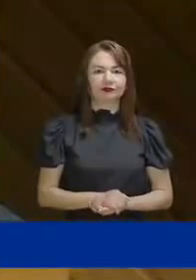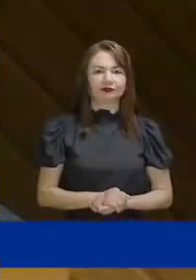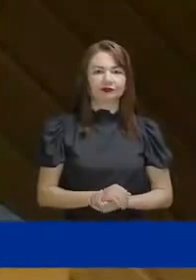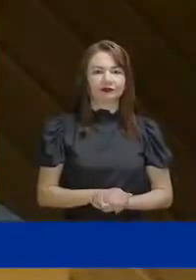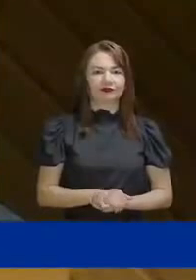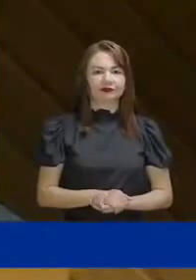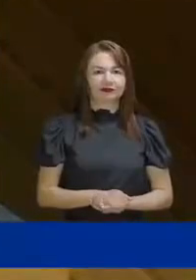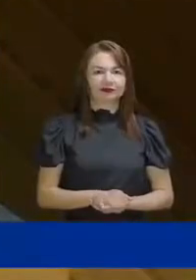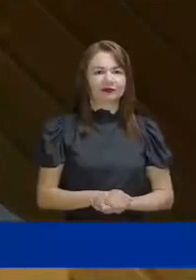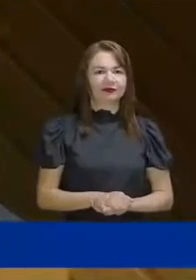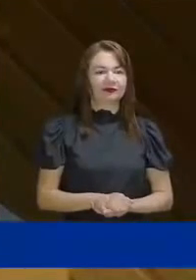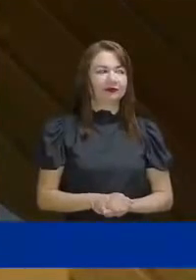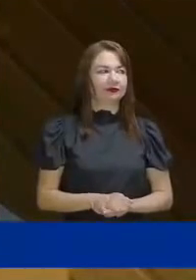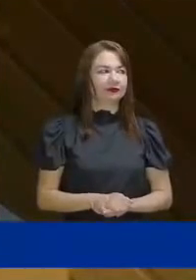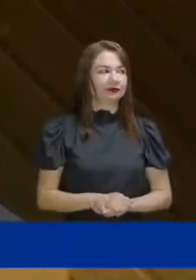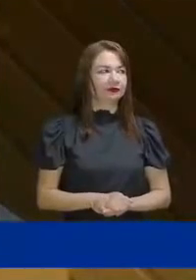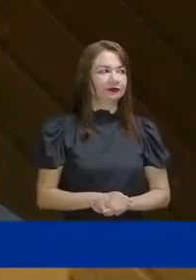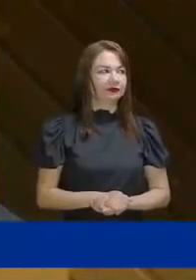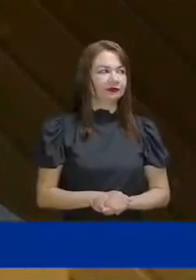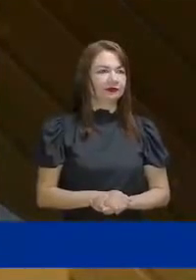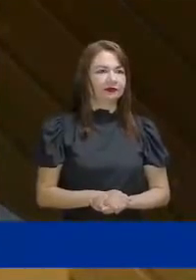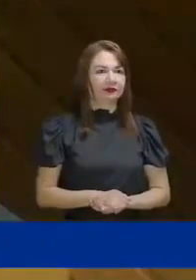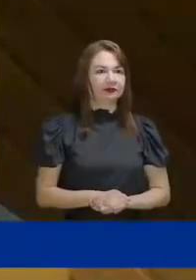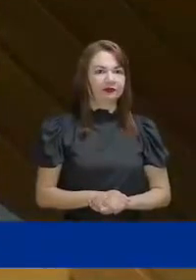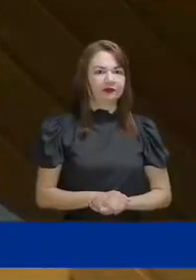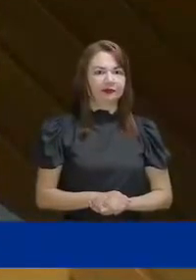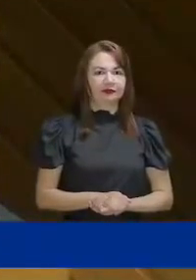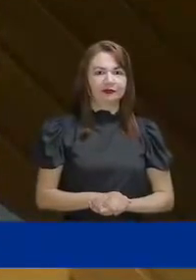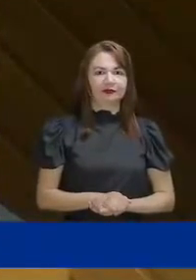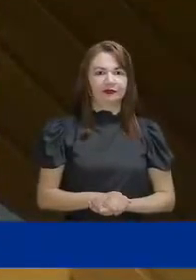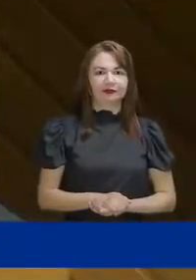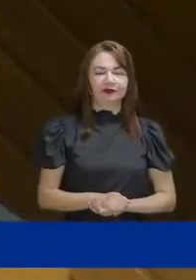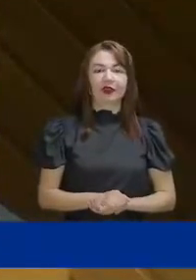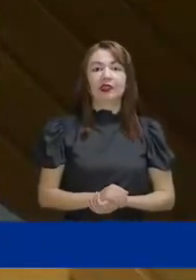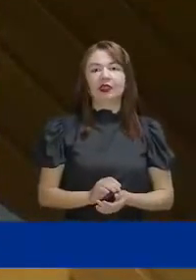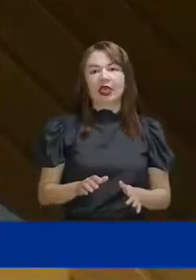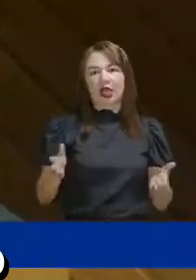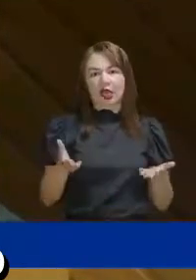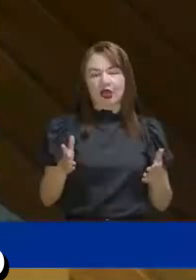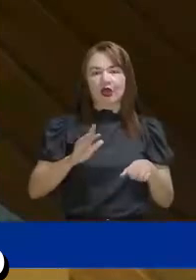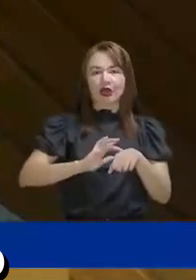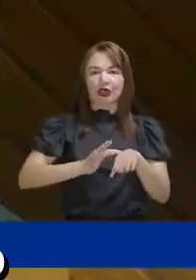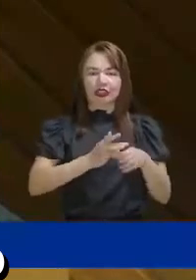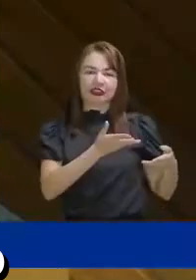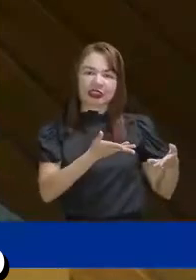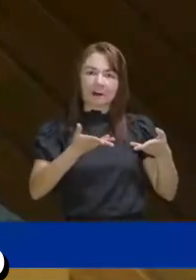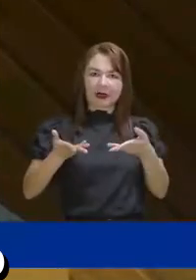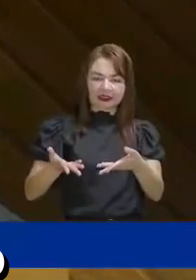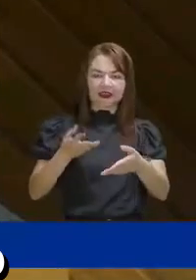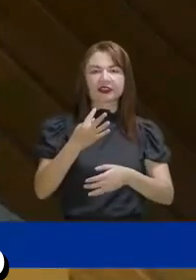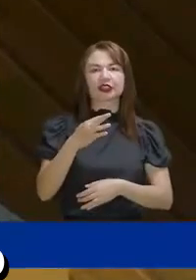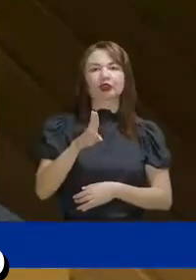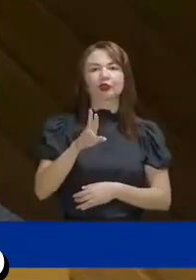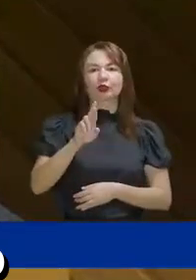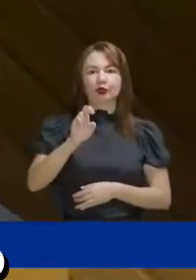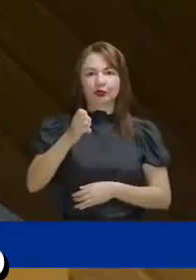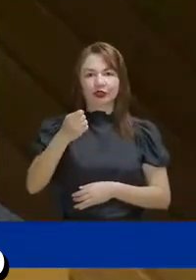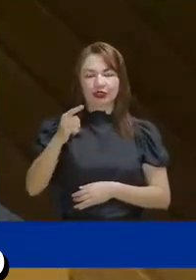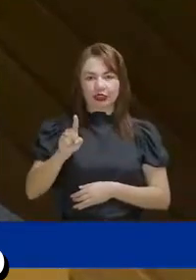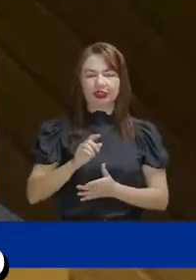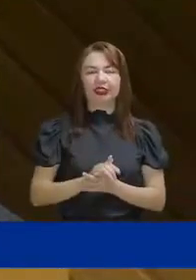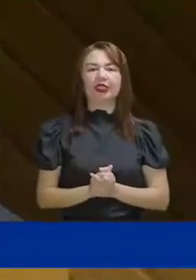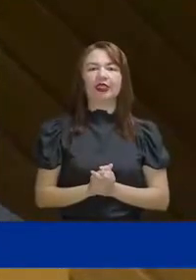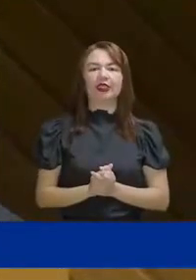apresentação da dança Turé, por cidadãos indígenas da etnia Wayampi, que habitam em terras